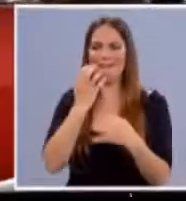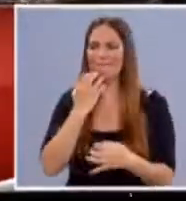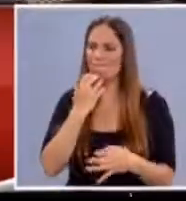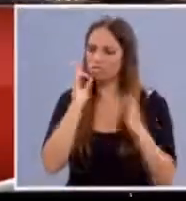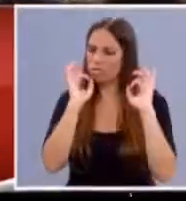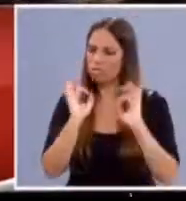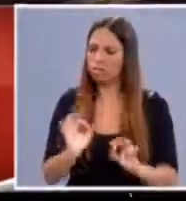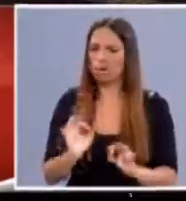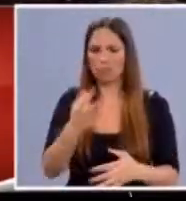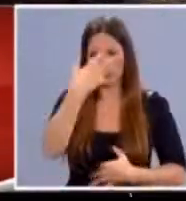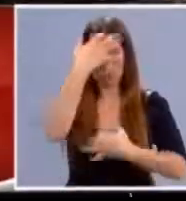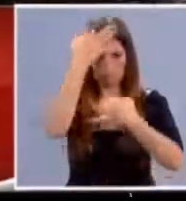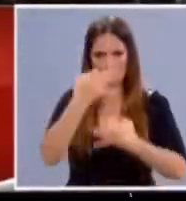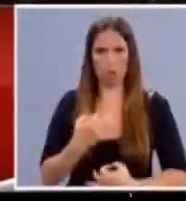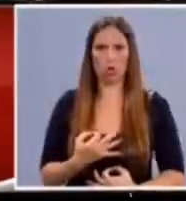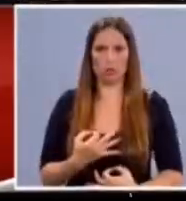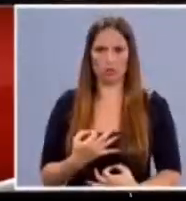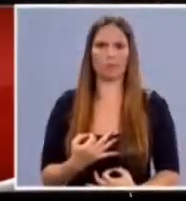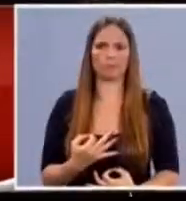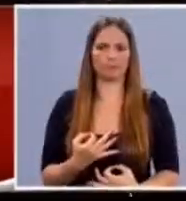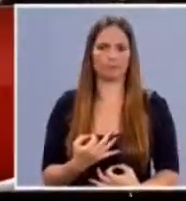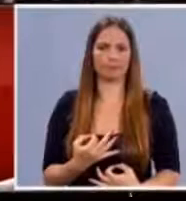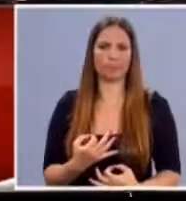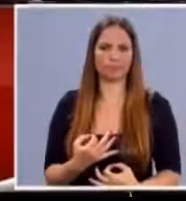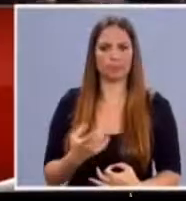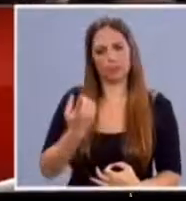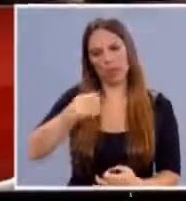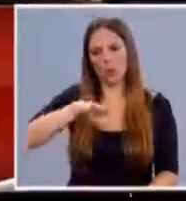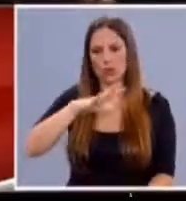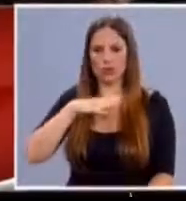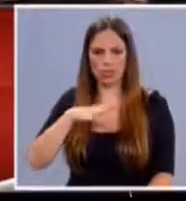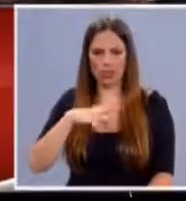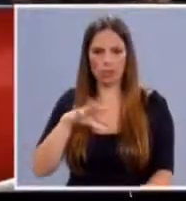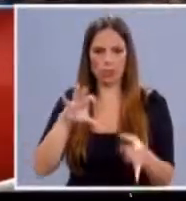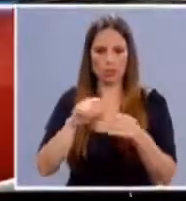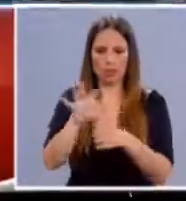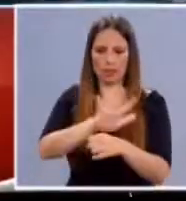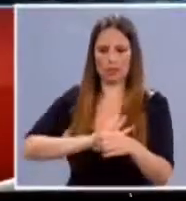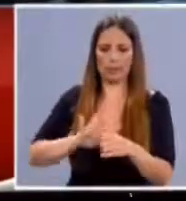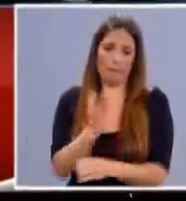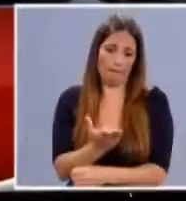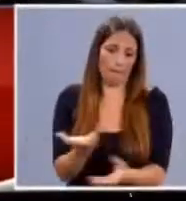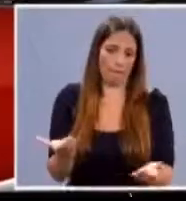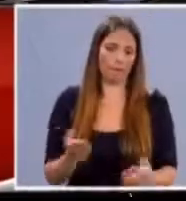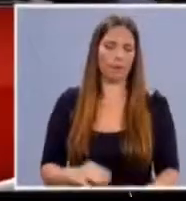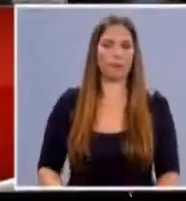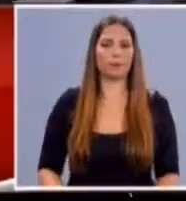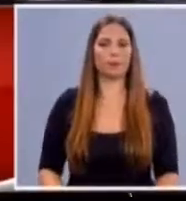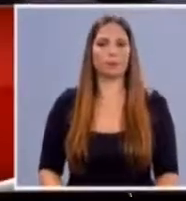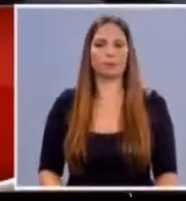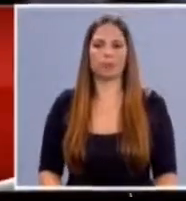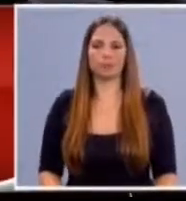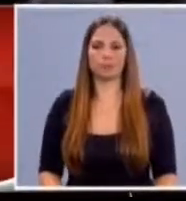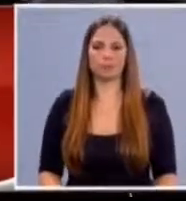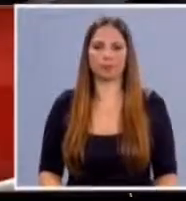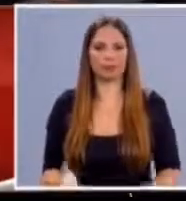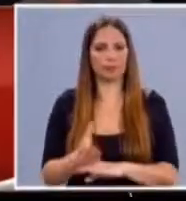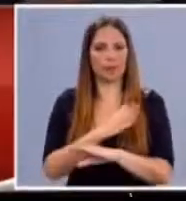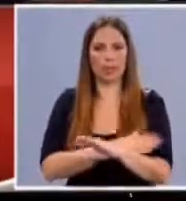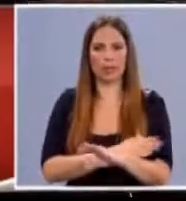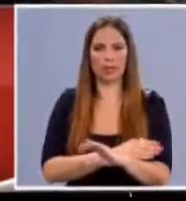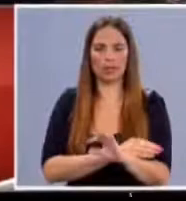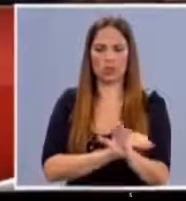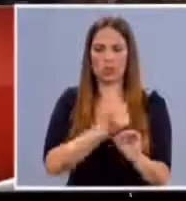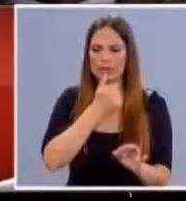da isenção que se impõe e se deseja numa situação destas. Foram tomadas várias medidas que